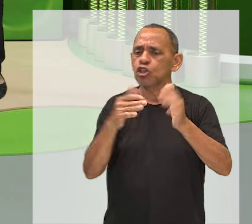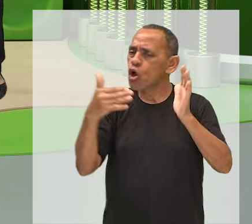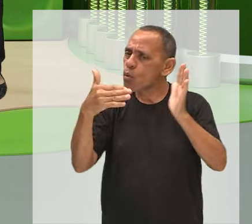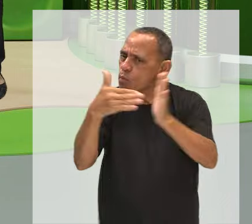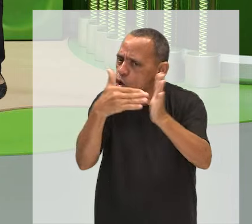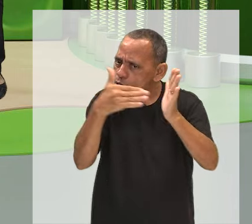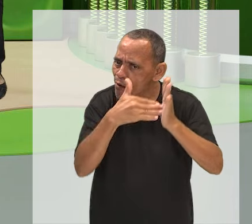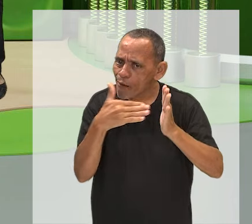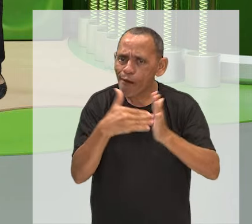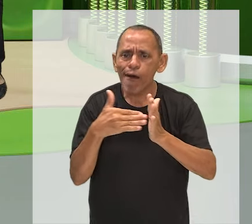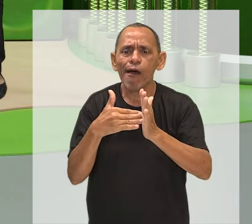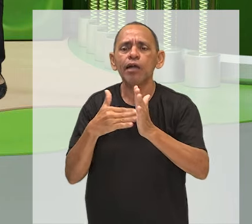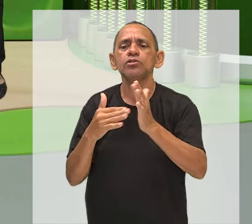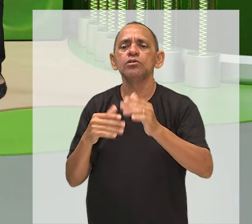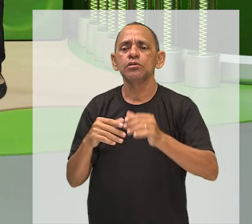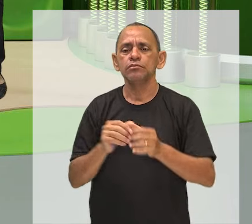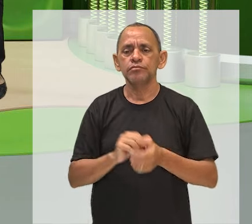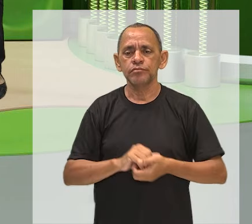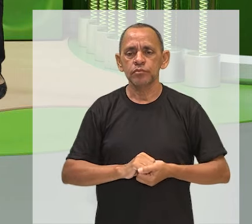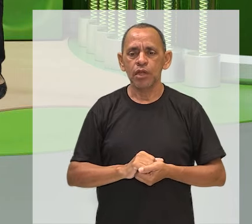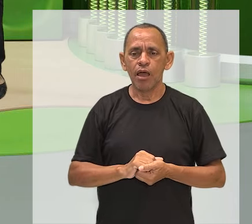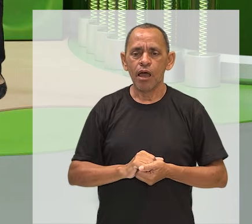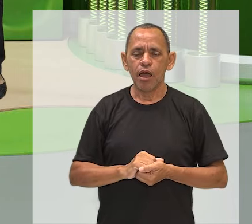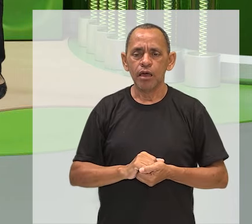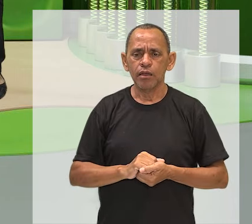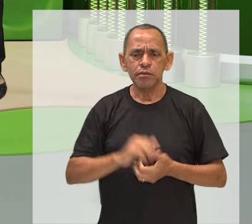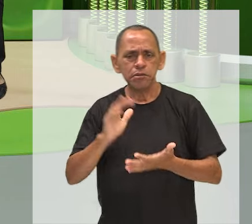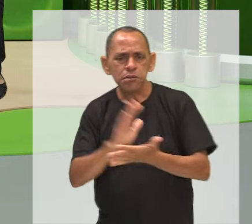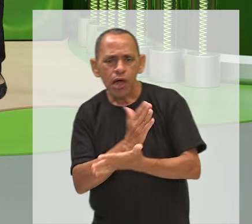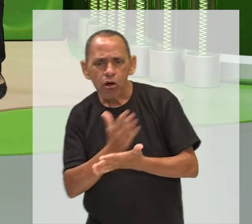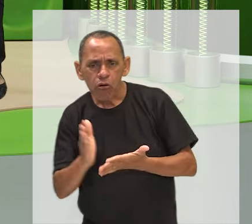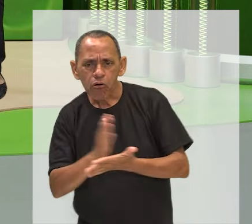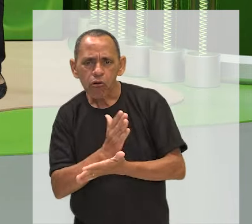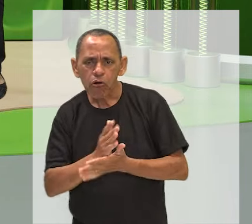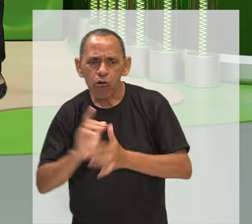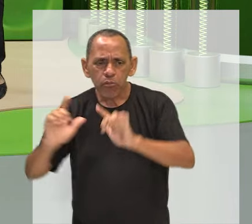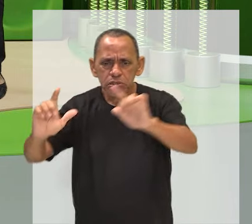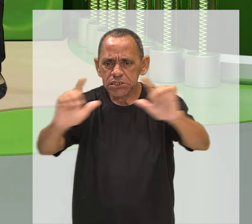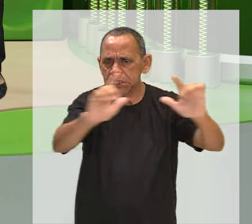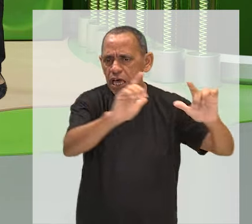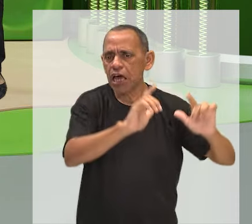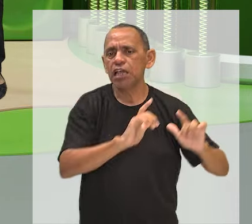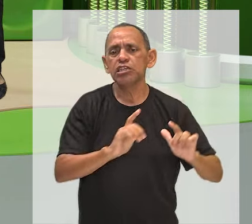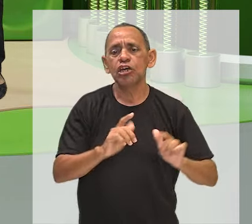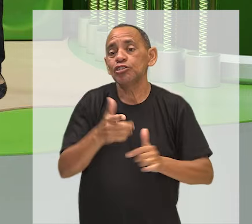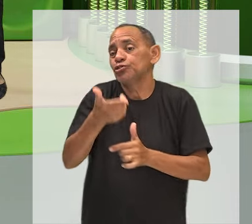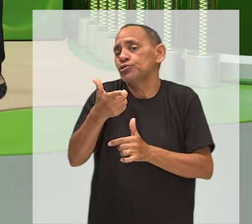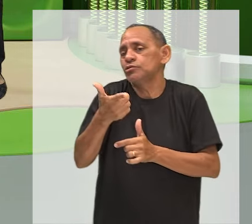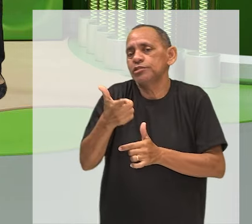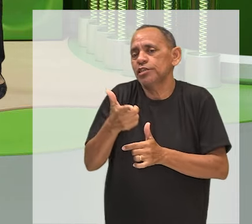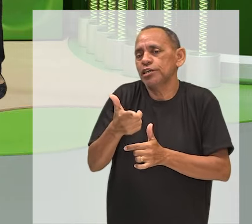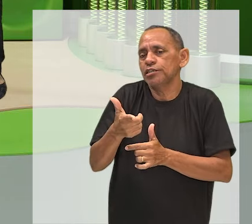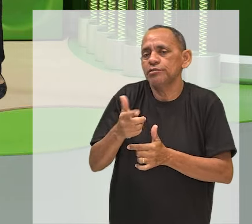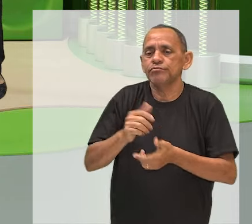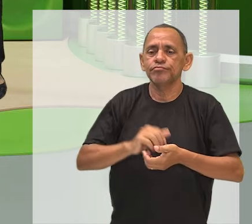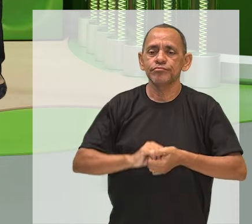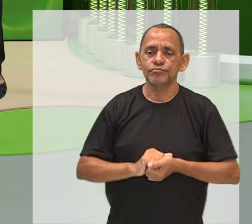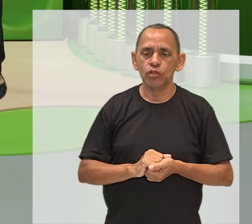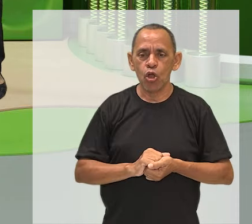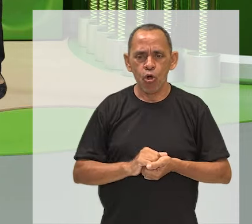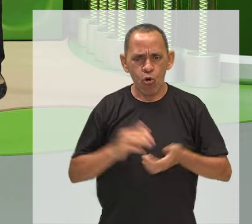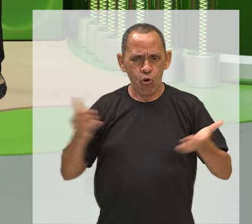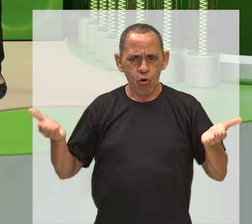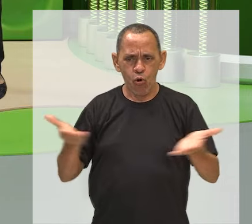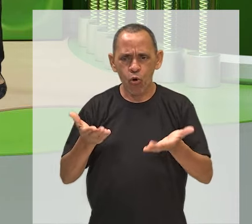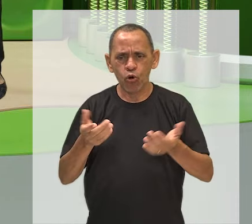chuvas elas estão cada vez mais escassas em algumas regiões onde antes elas eram abundantes, e elas vão se concentrar em